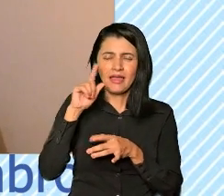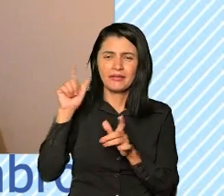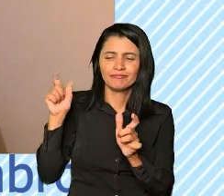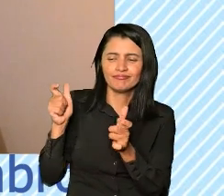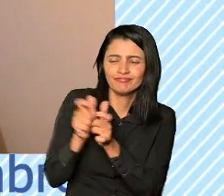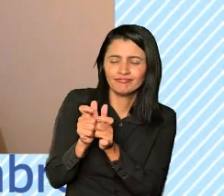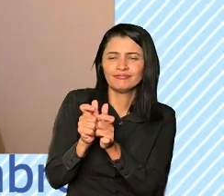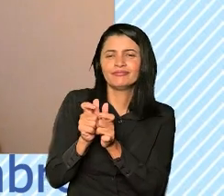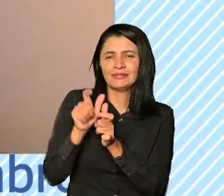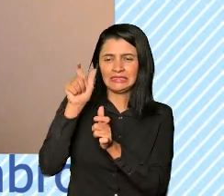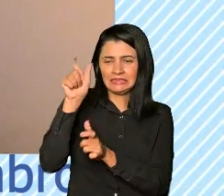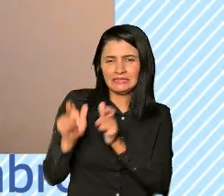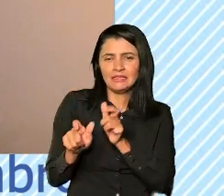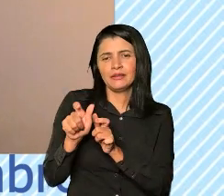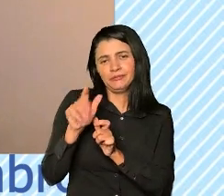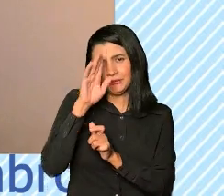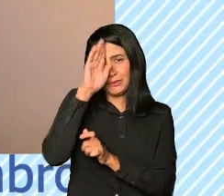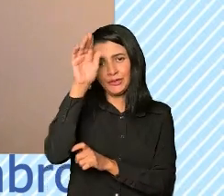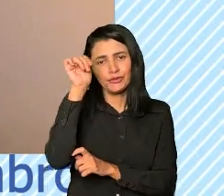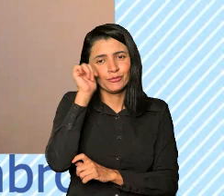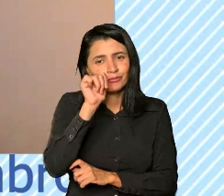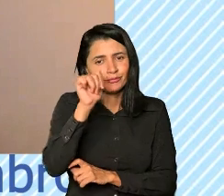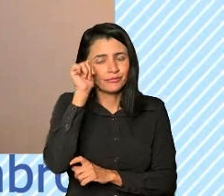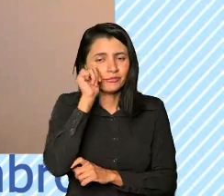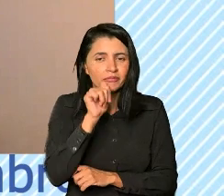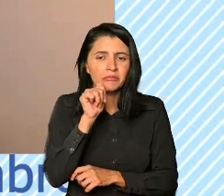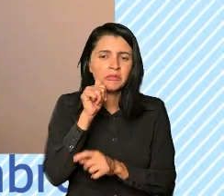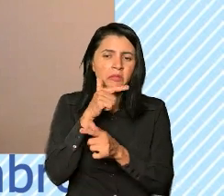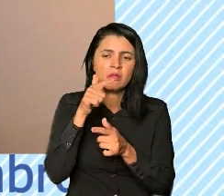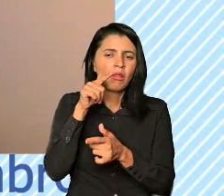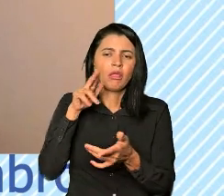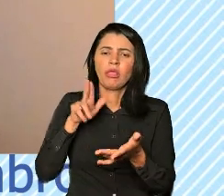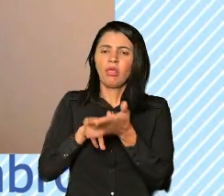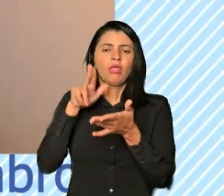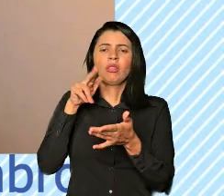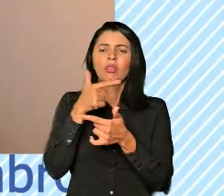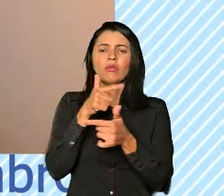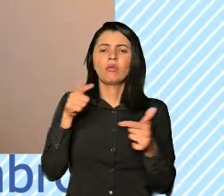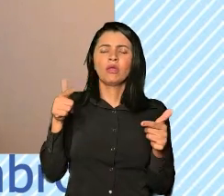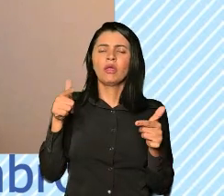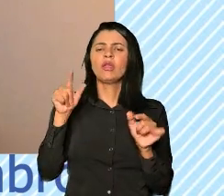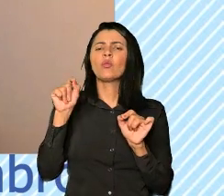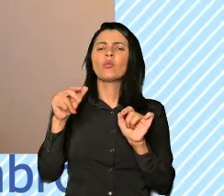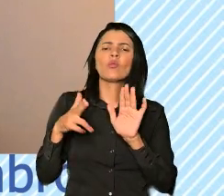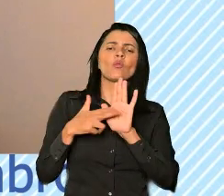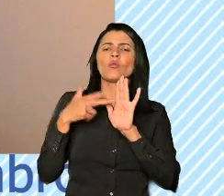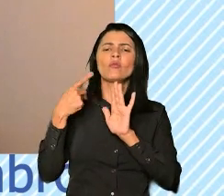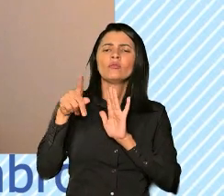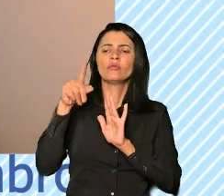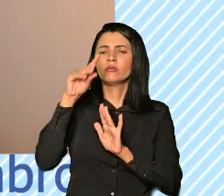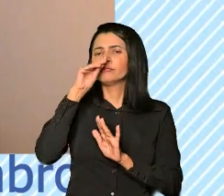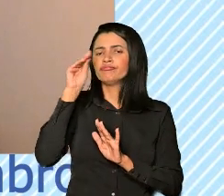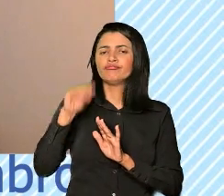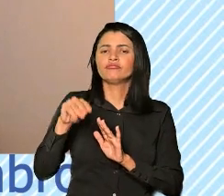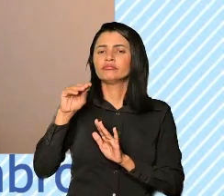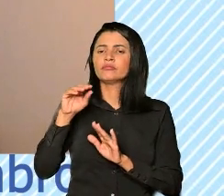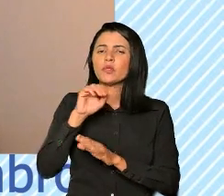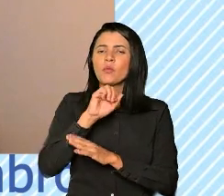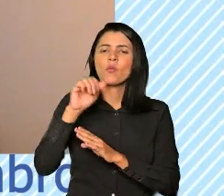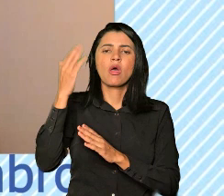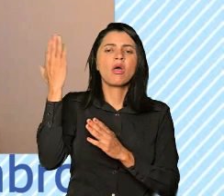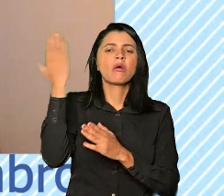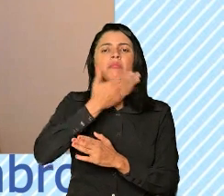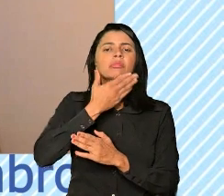minoritárias, principalmente as figuras femininas, né, que não têm reconhecimento, sejam condenadas a uma invisibilidade